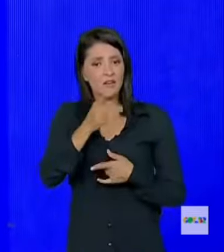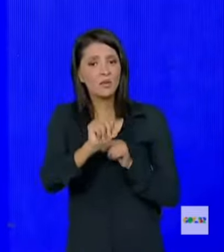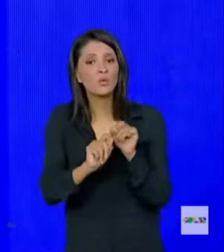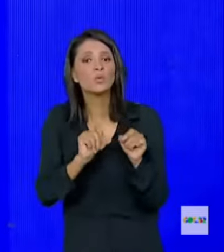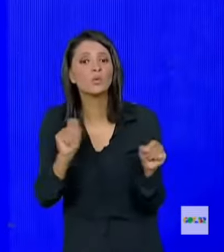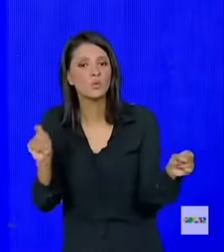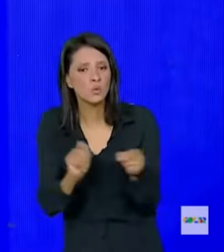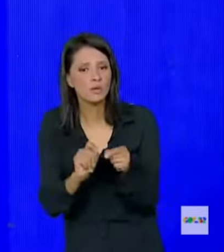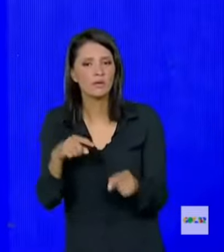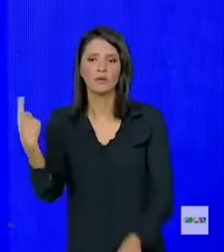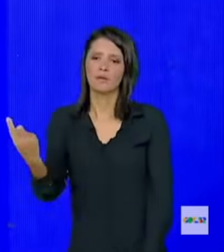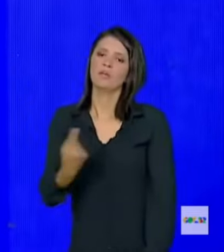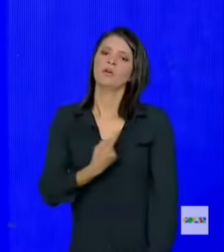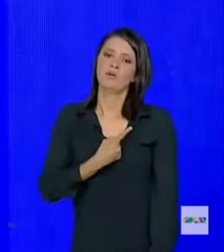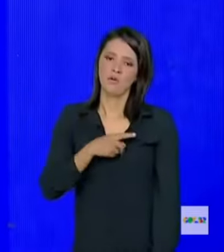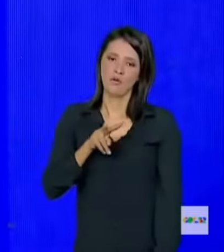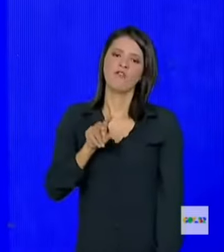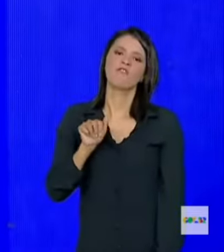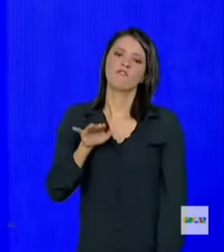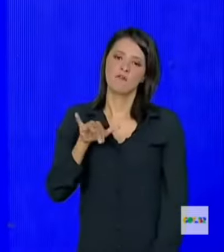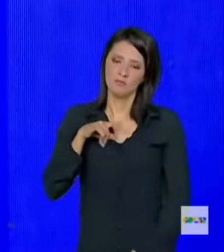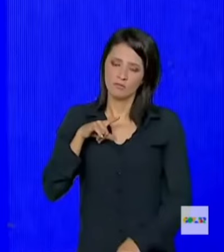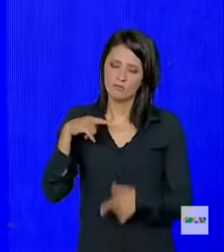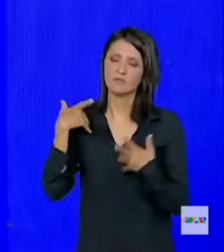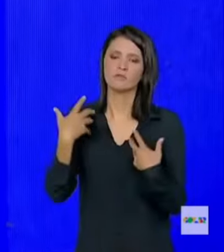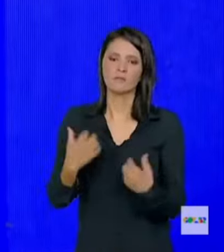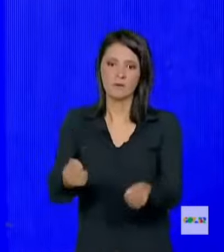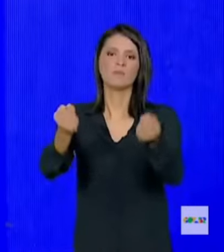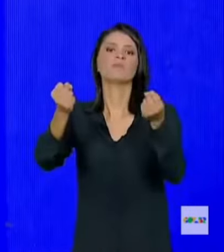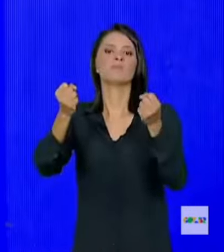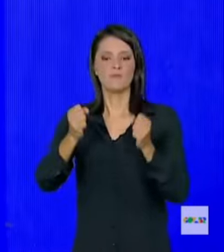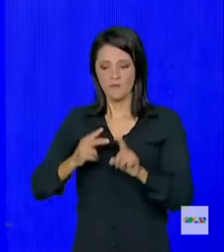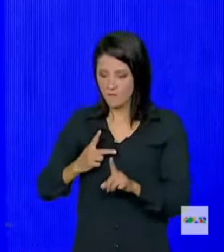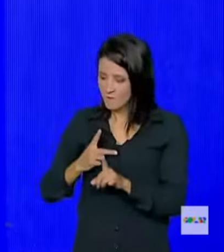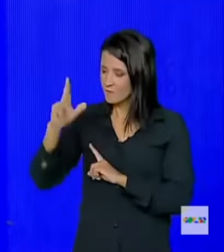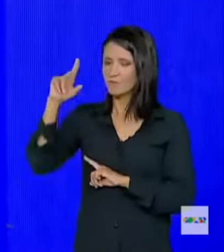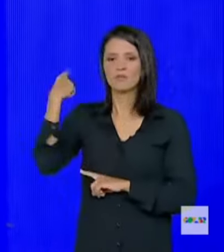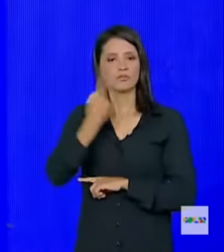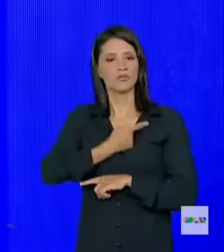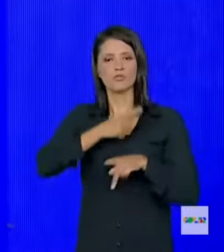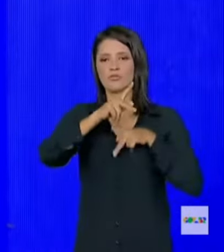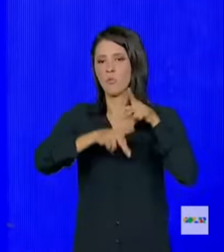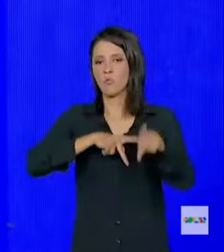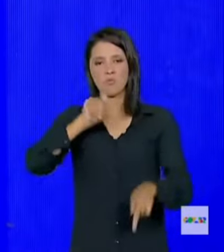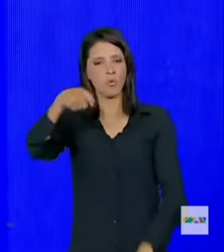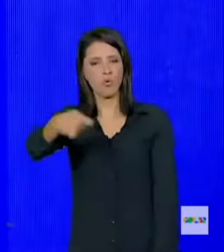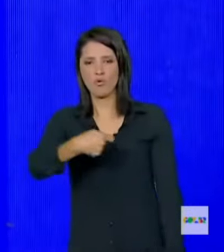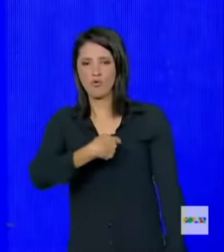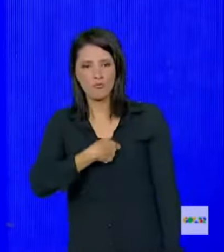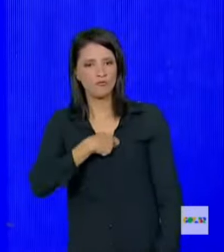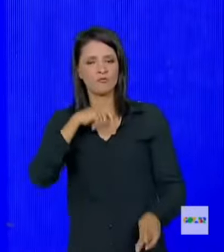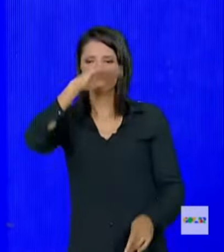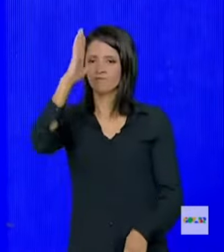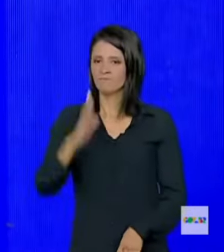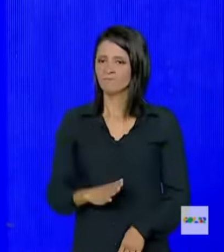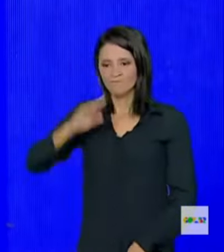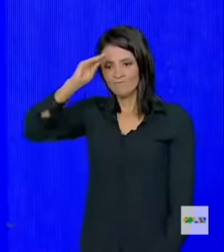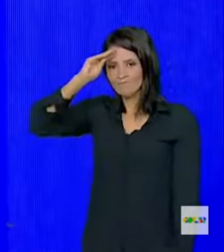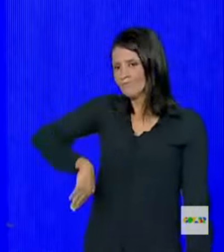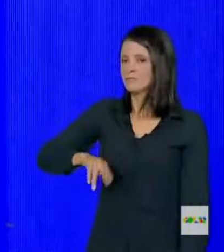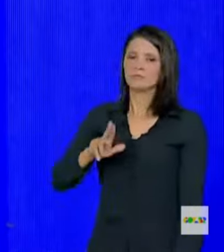seguinte: nós vamos vencer, porque nós somos um povo, nós somos brasileiros e não desistimos